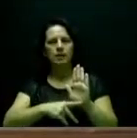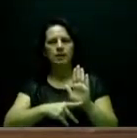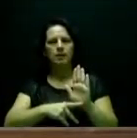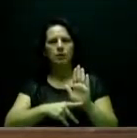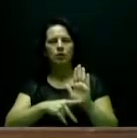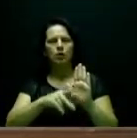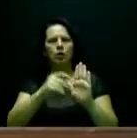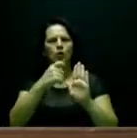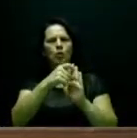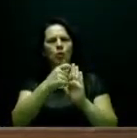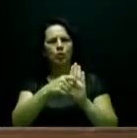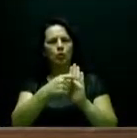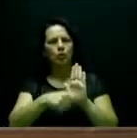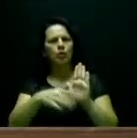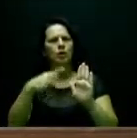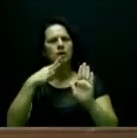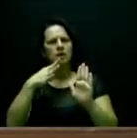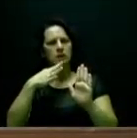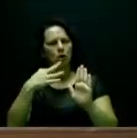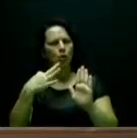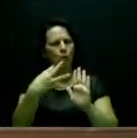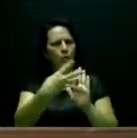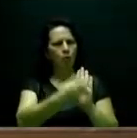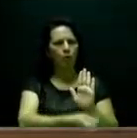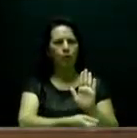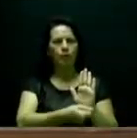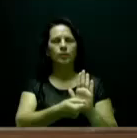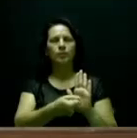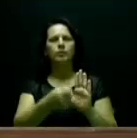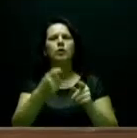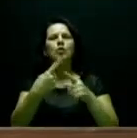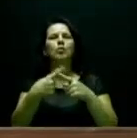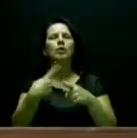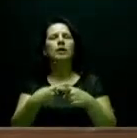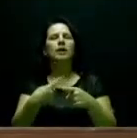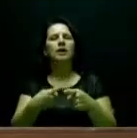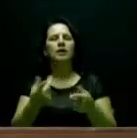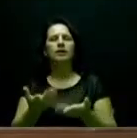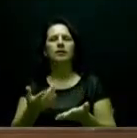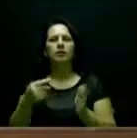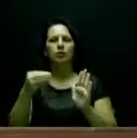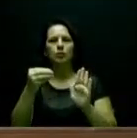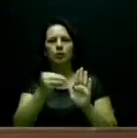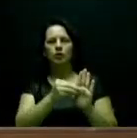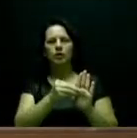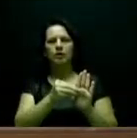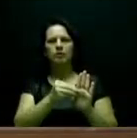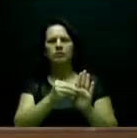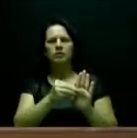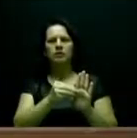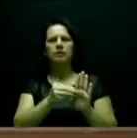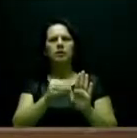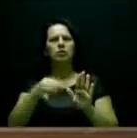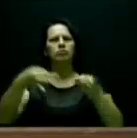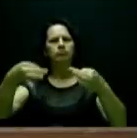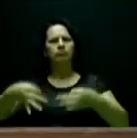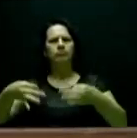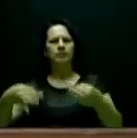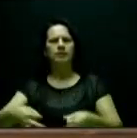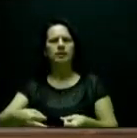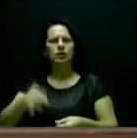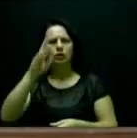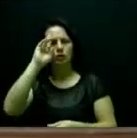o teor do projeto de lei e para que iria servir, eu não tive a menor dúvida, senhor presidente, novo vereador